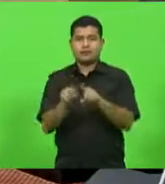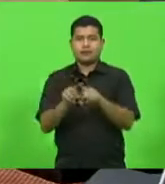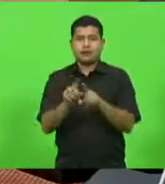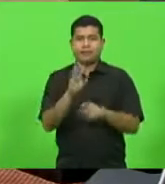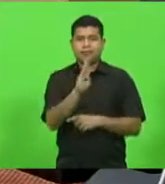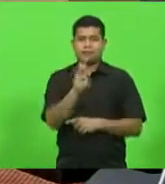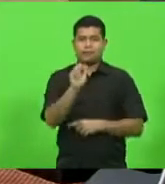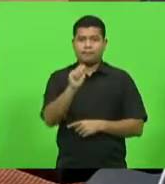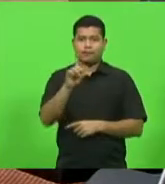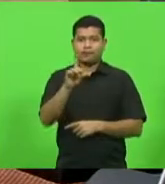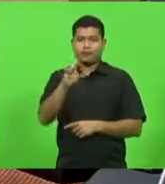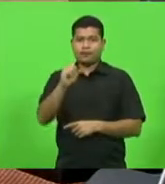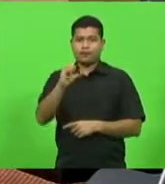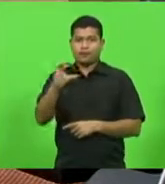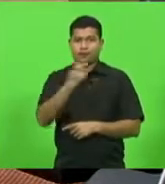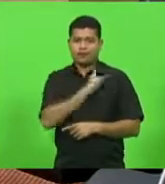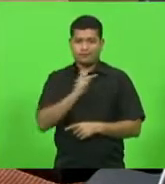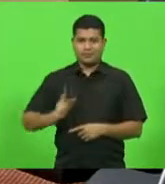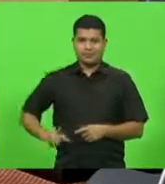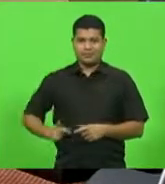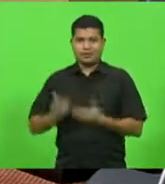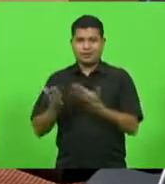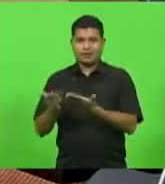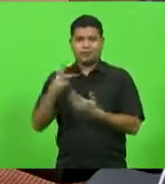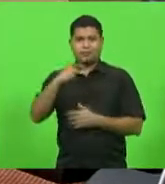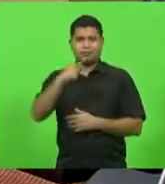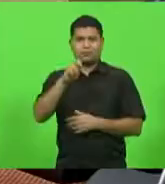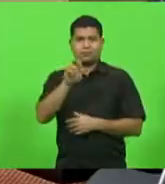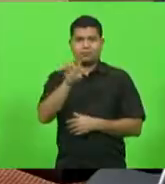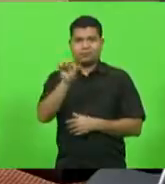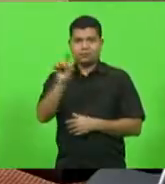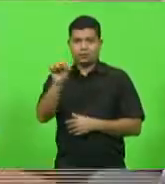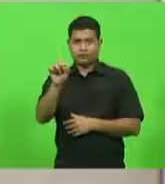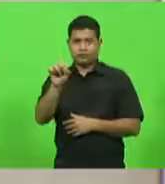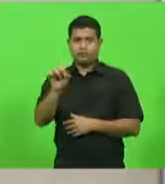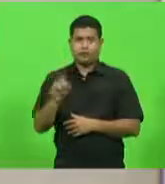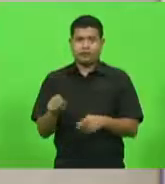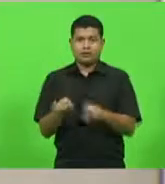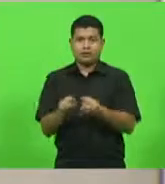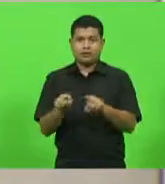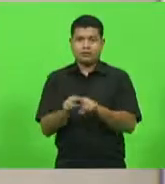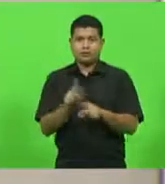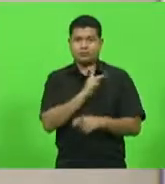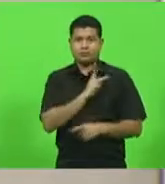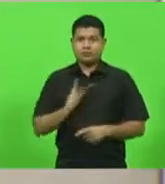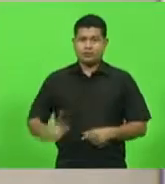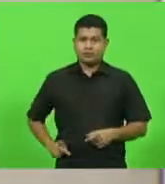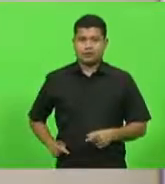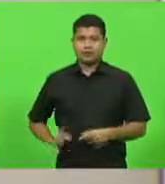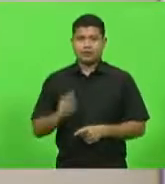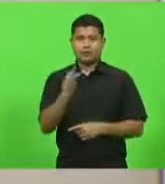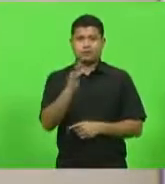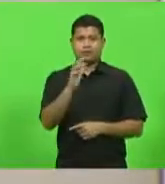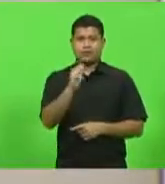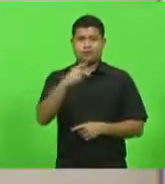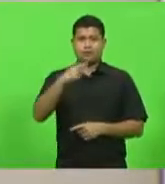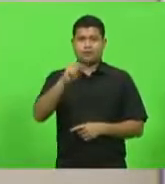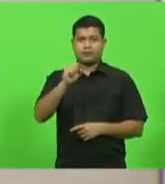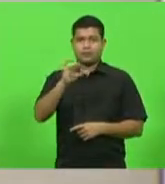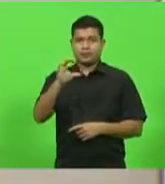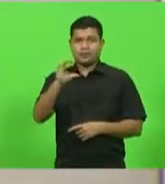de Castro. Senhor Presidente do BRDE, Marcelo Dutra. Senhor Presidente da FAPESC, Fábio